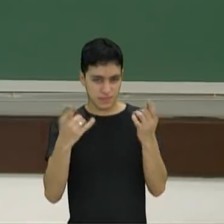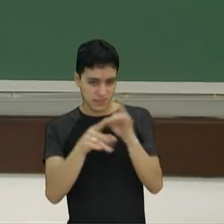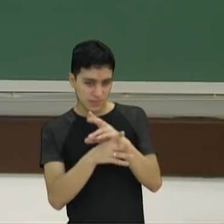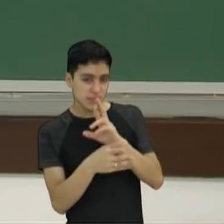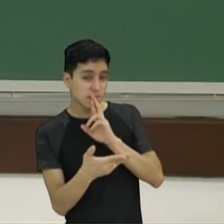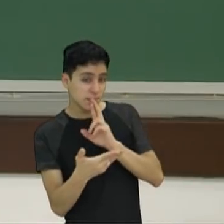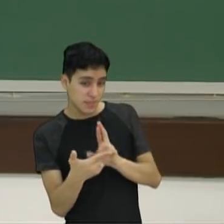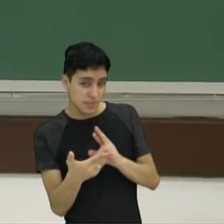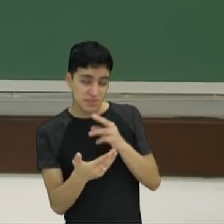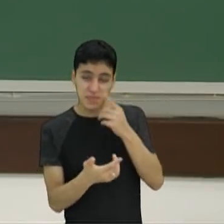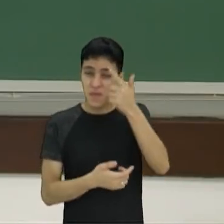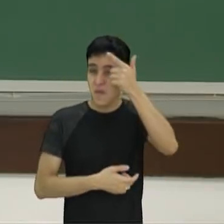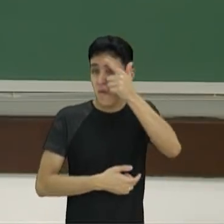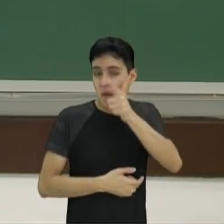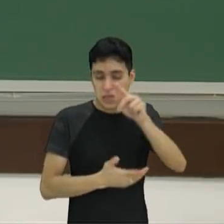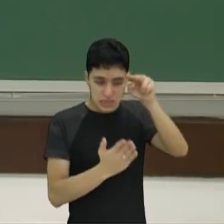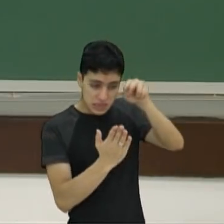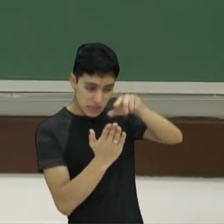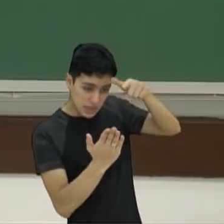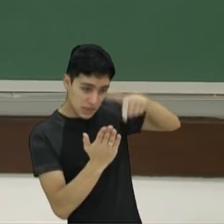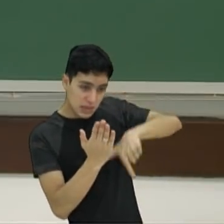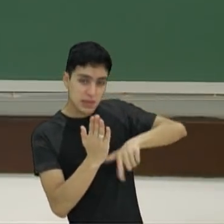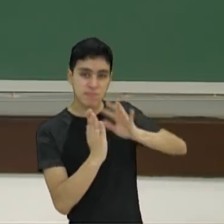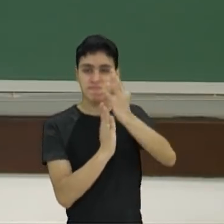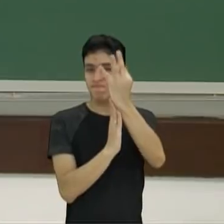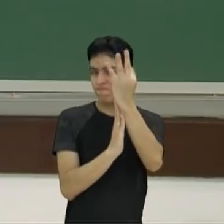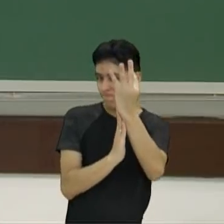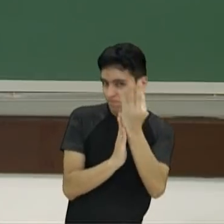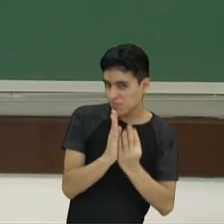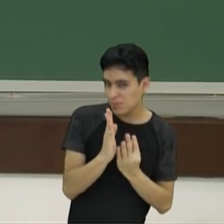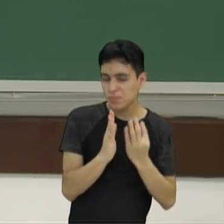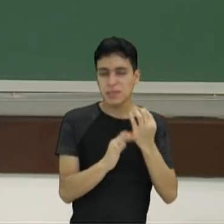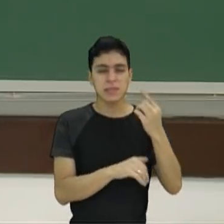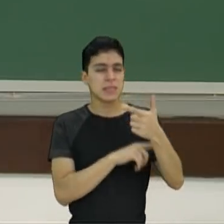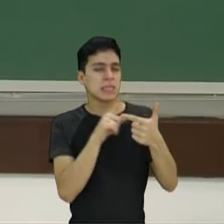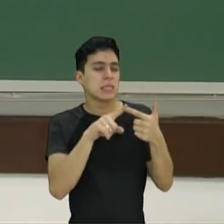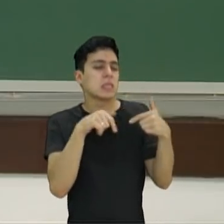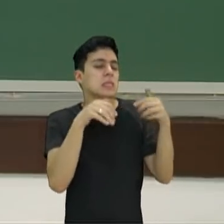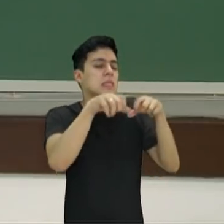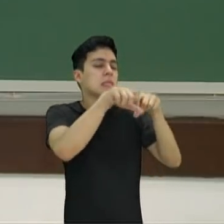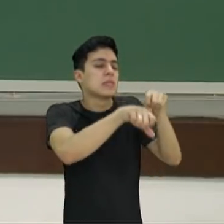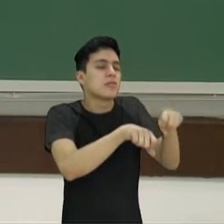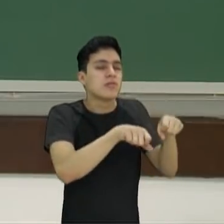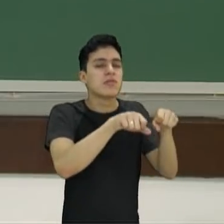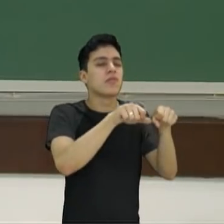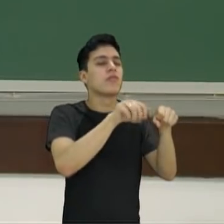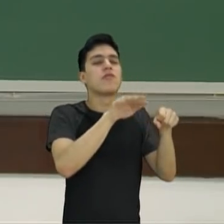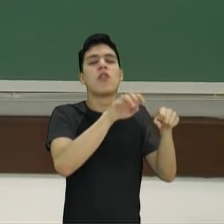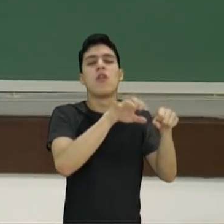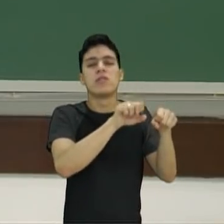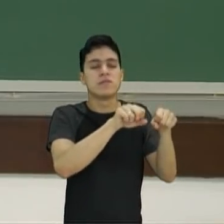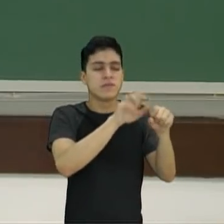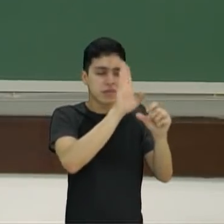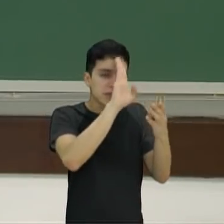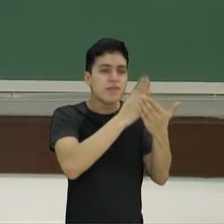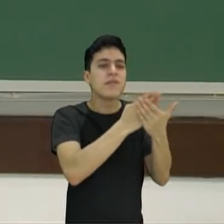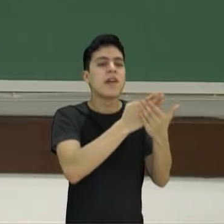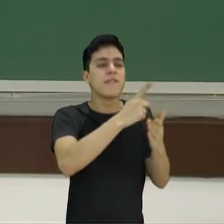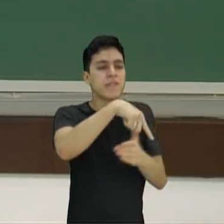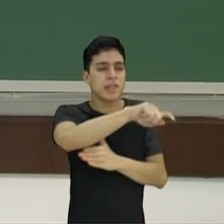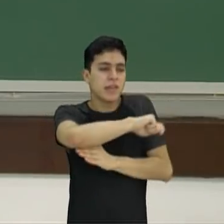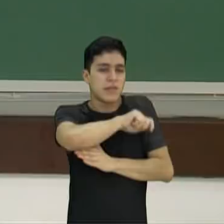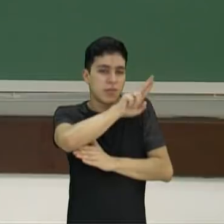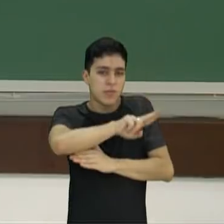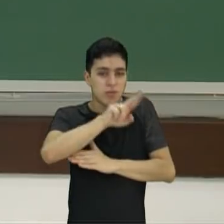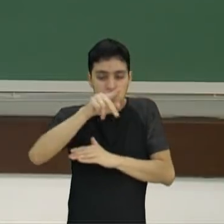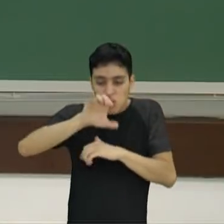respondeu, conseguiu reler o trecho, retirar ali quais são as fontes confiáveis que os estudantes utilizam no